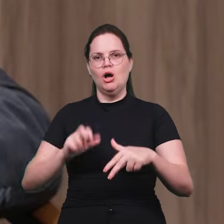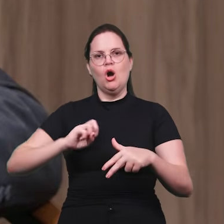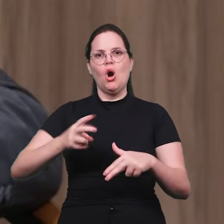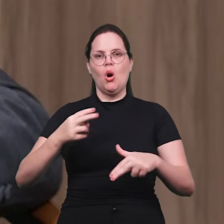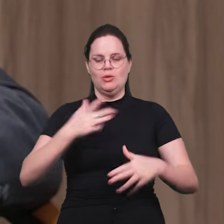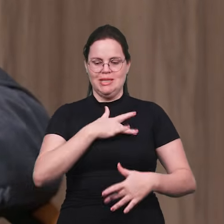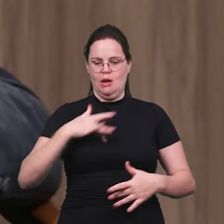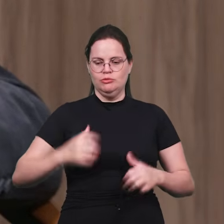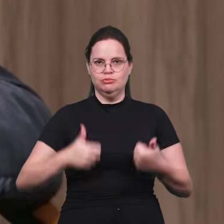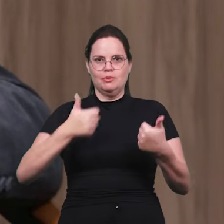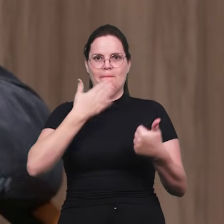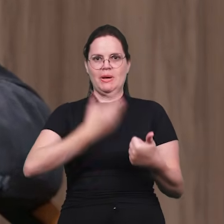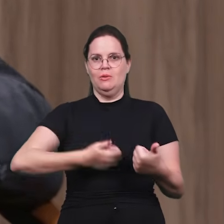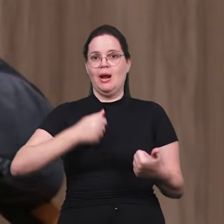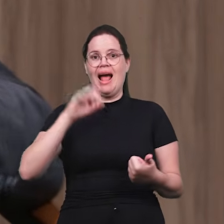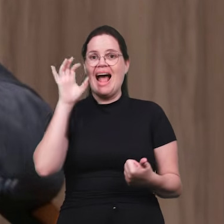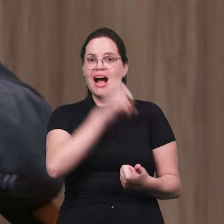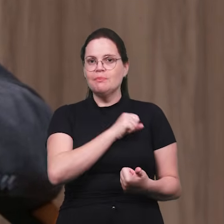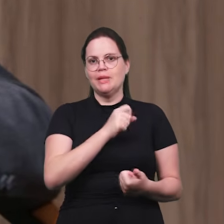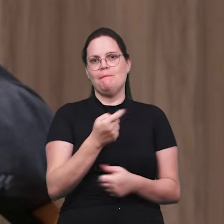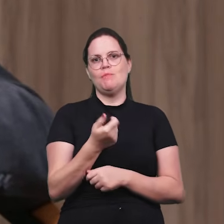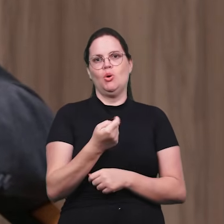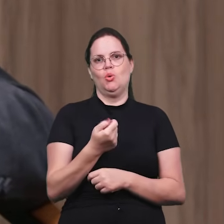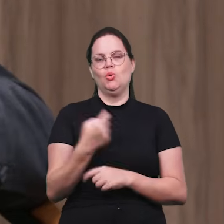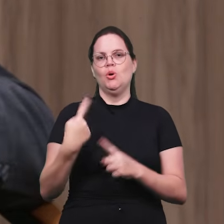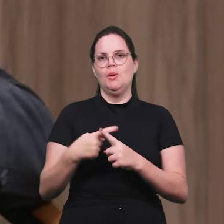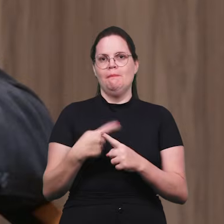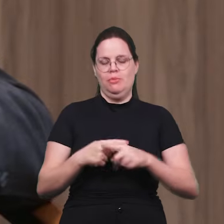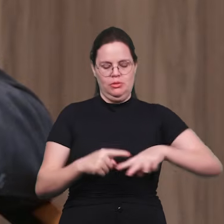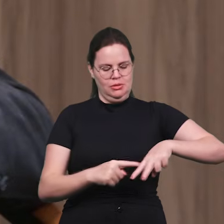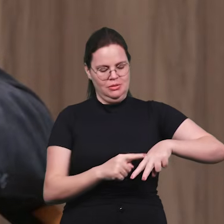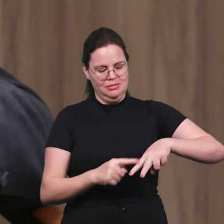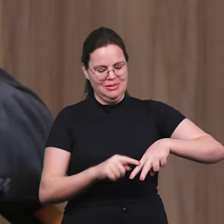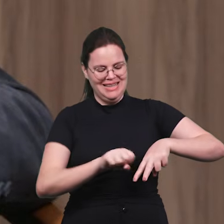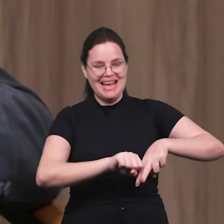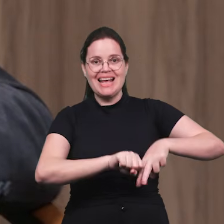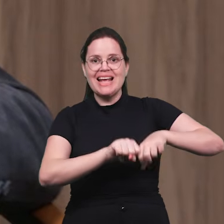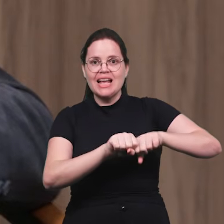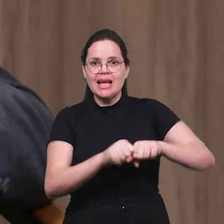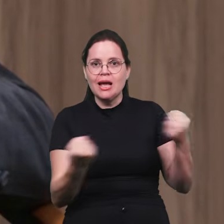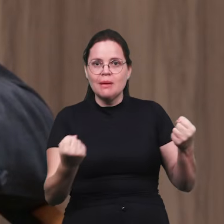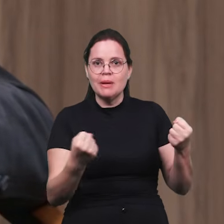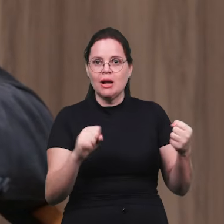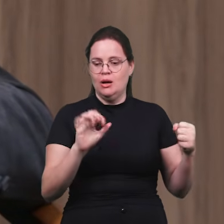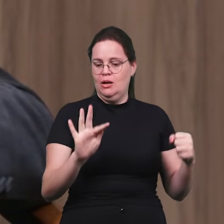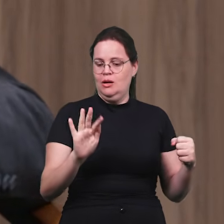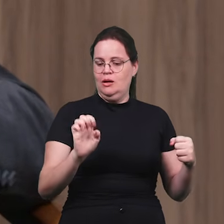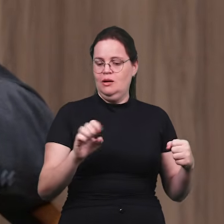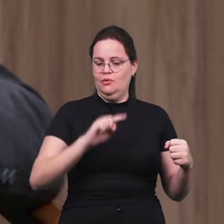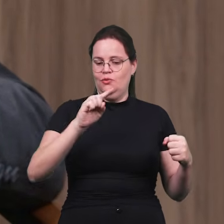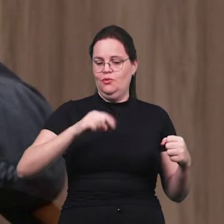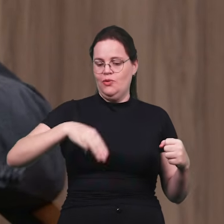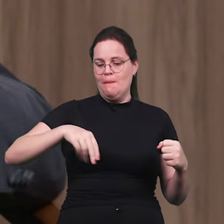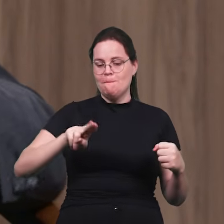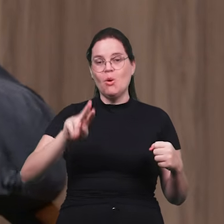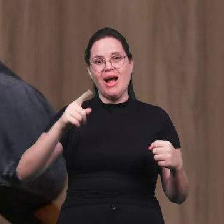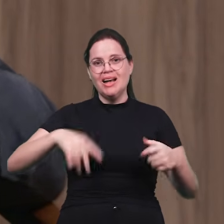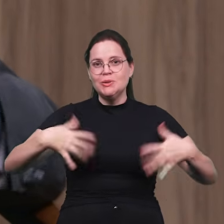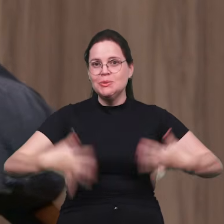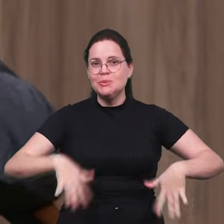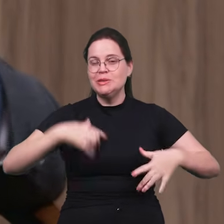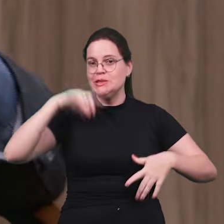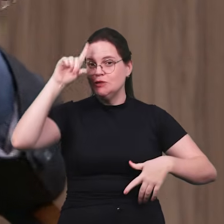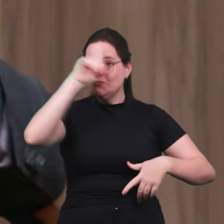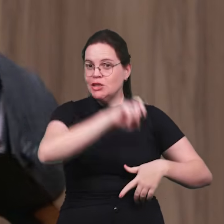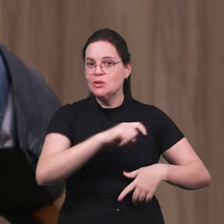Pouquíssimos os casos, né? A correção de uma fratura de fêmur é um procedimento grande e que envolve